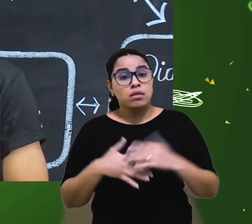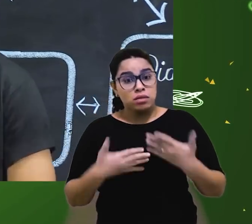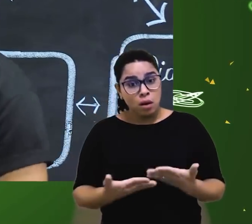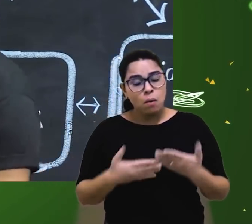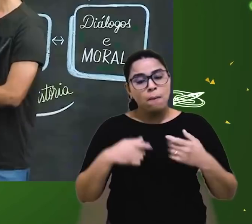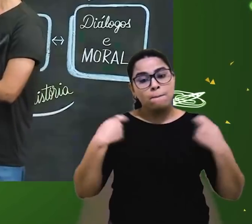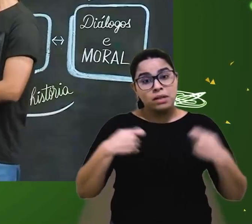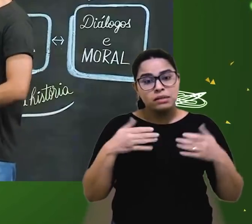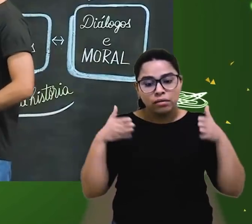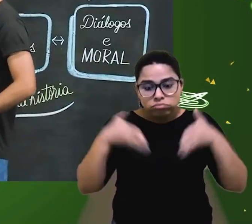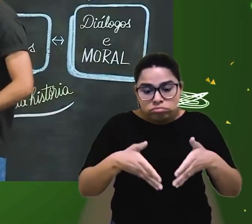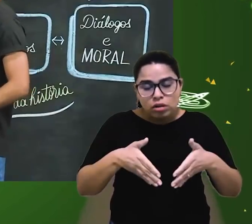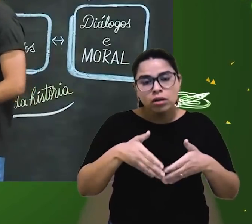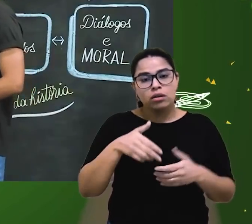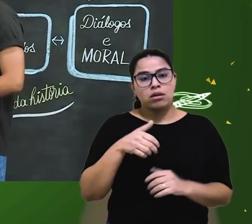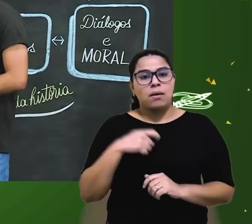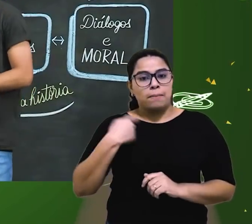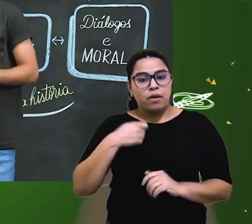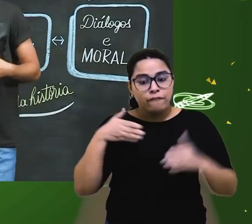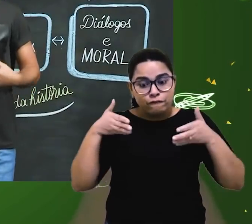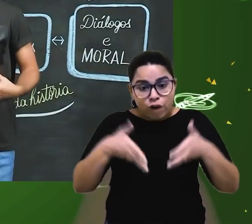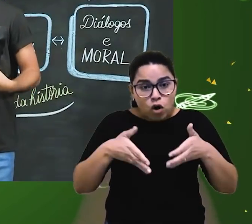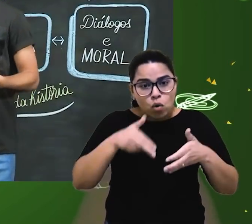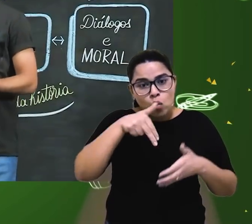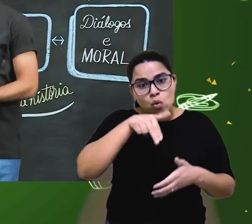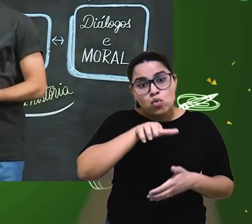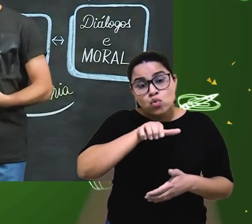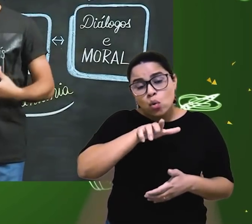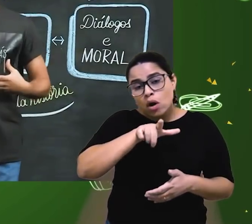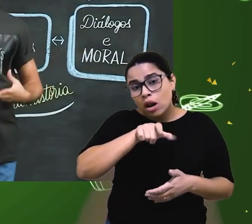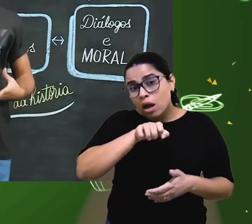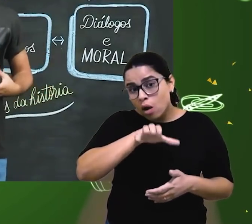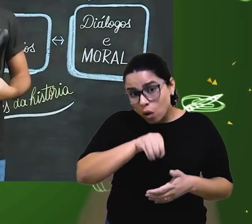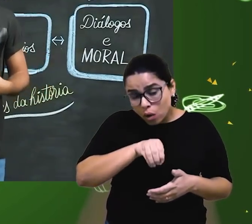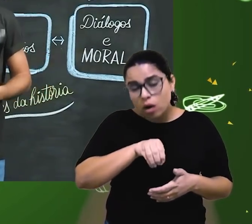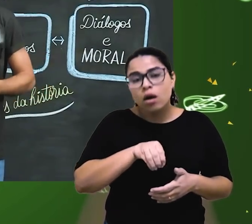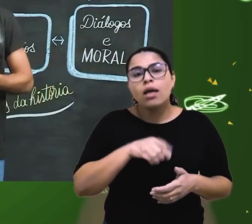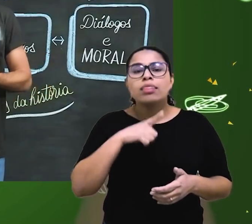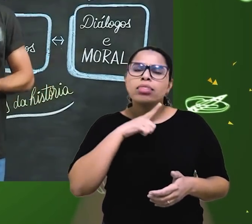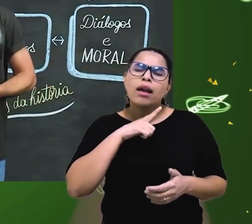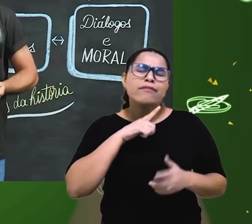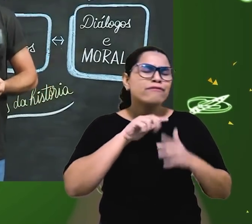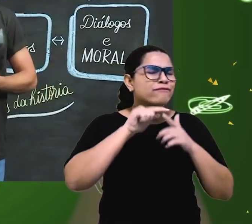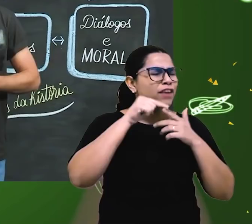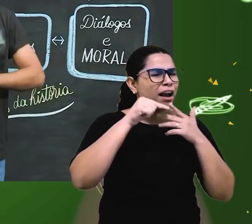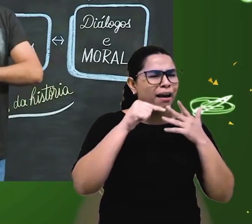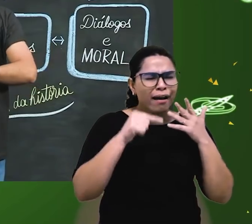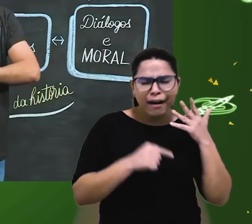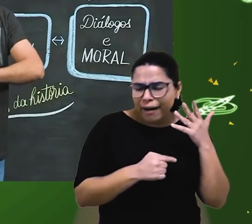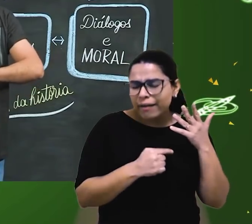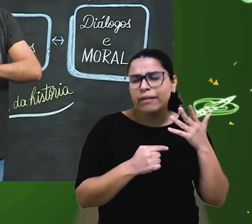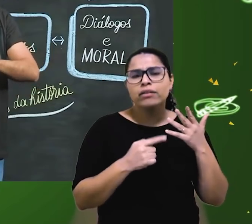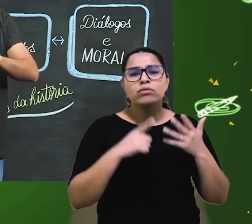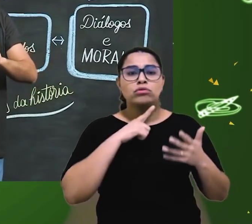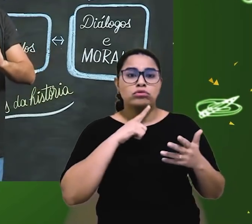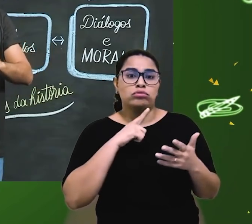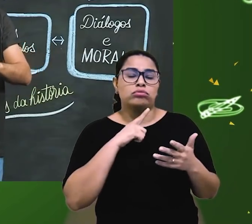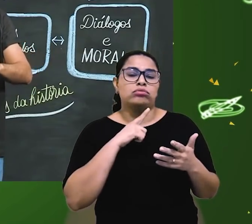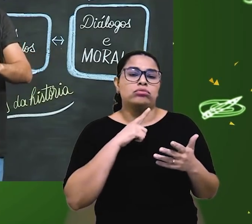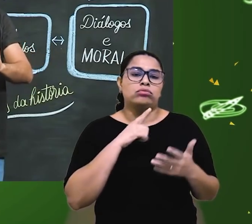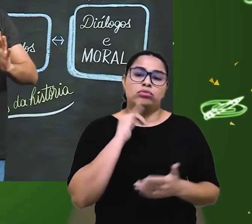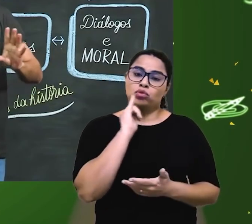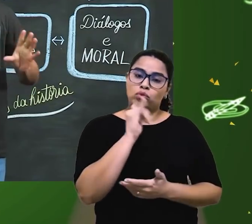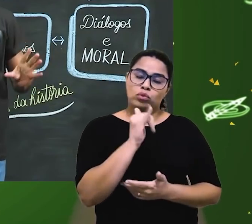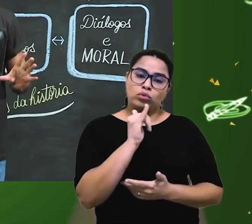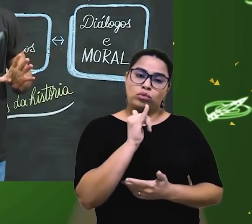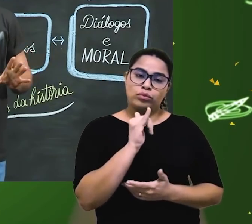bem delimitado. Existem diferentes tipos de conto. E isso é muito interessante porque não torna a